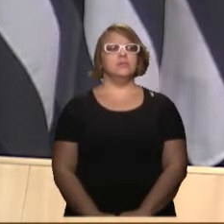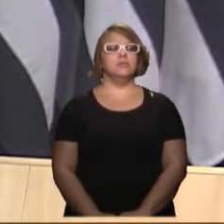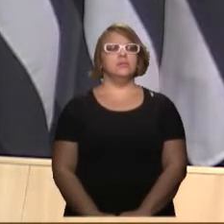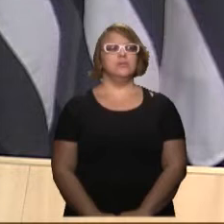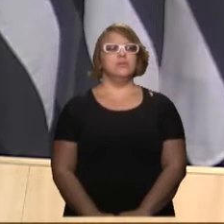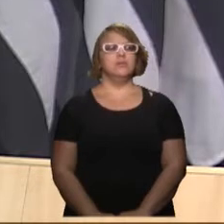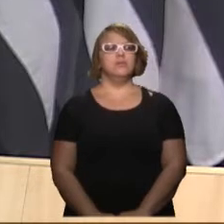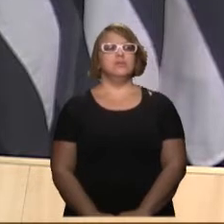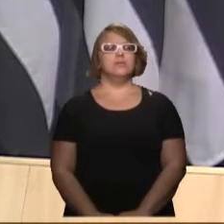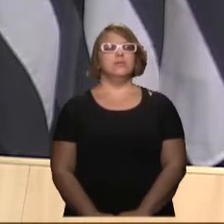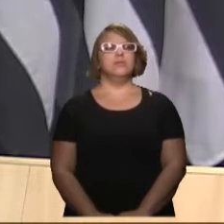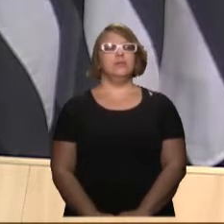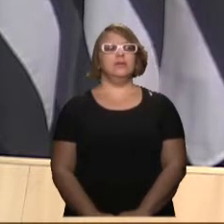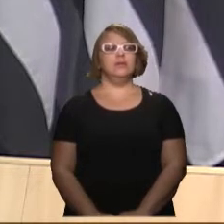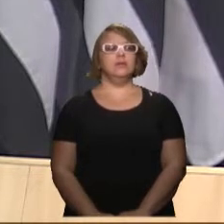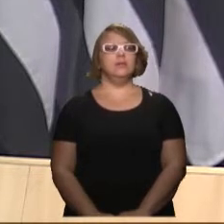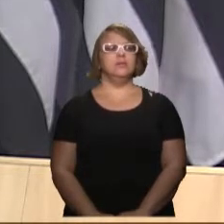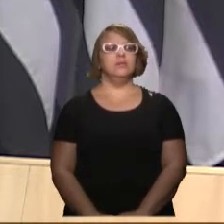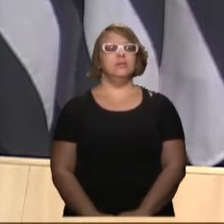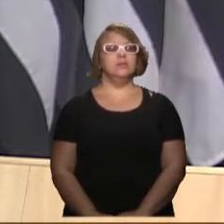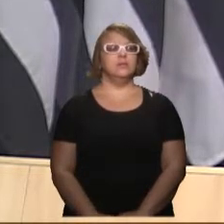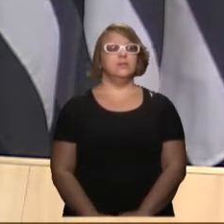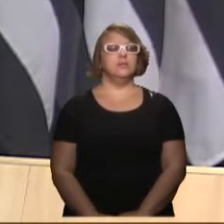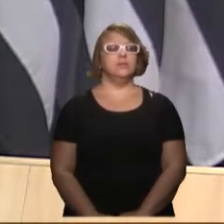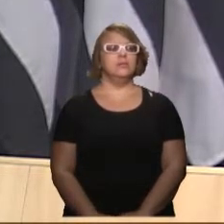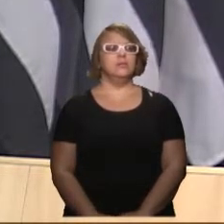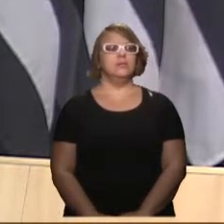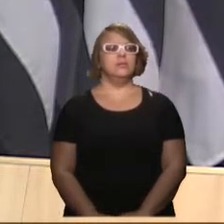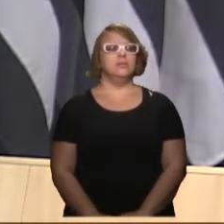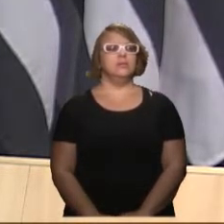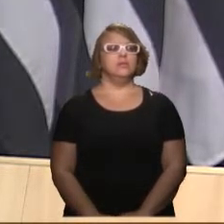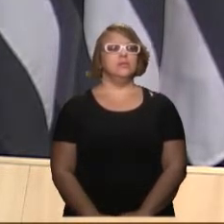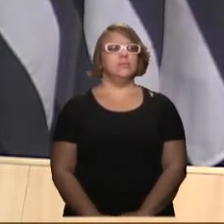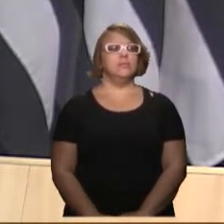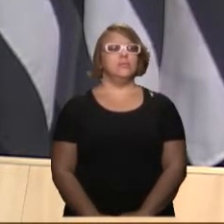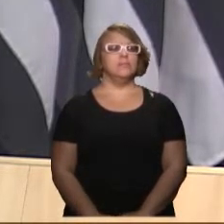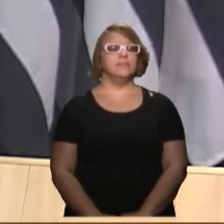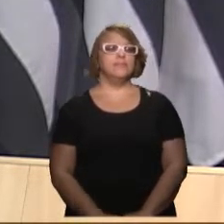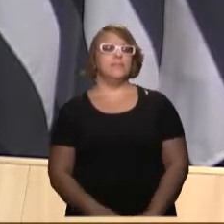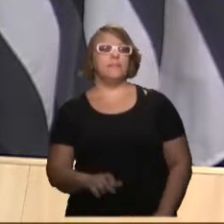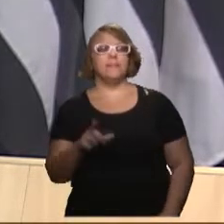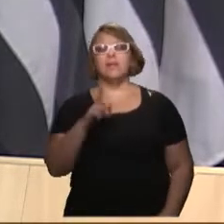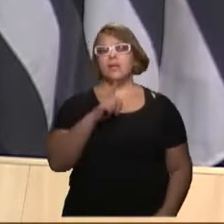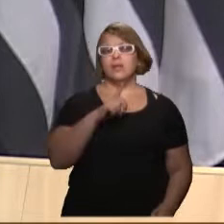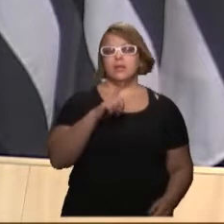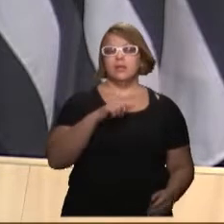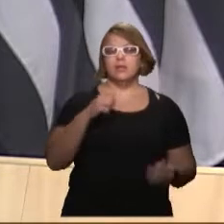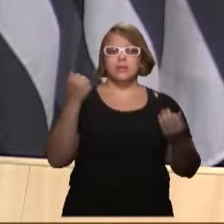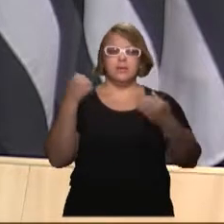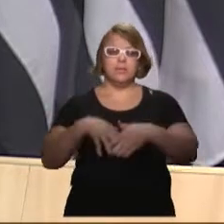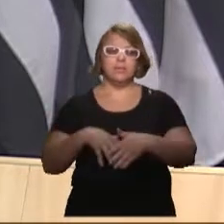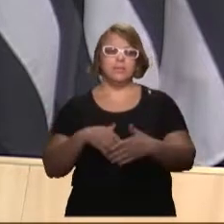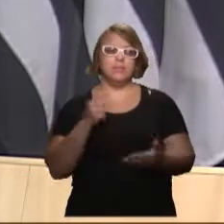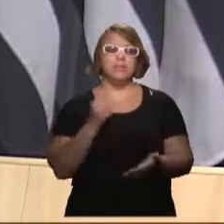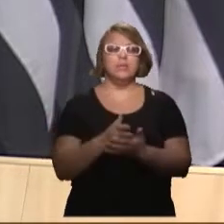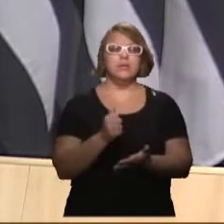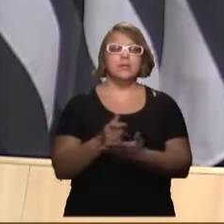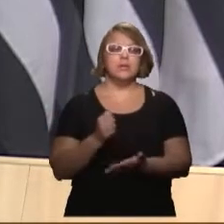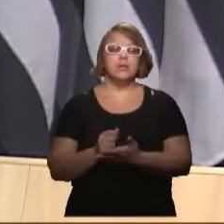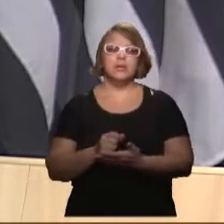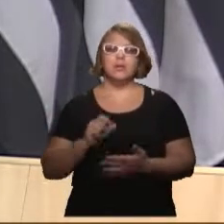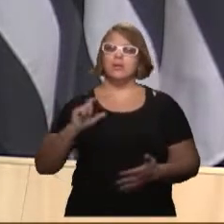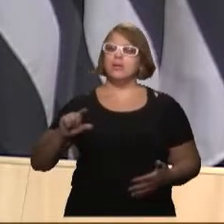no mínimo é 50, 70, 80, 100 reais, muitas vezes a taxa de inscrição que é cobrada pelo poder público,